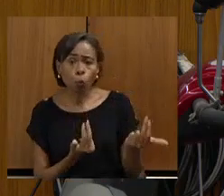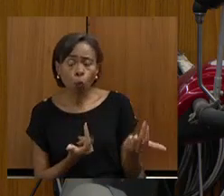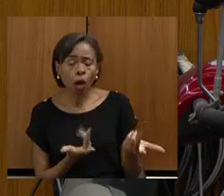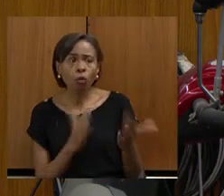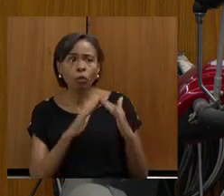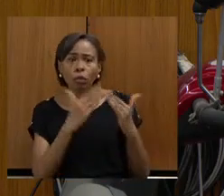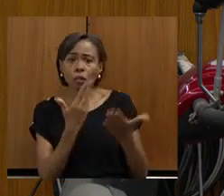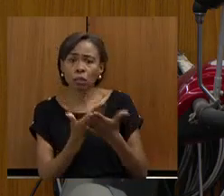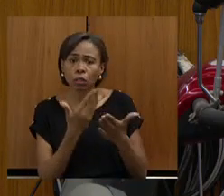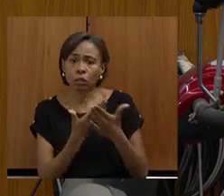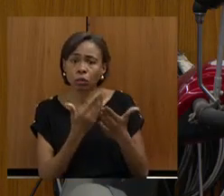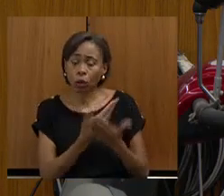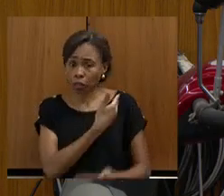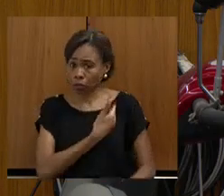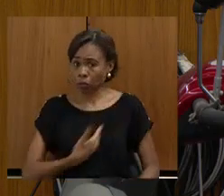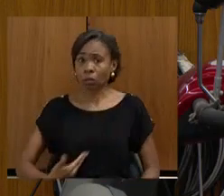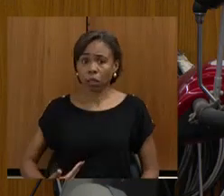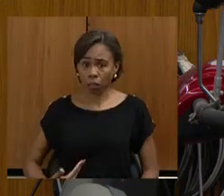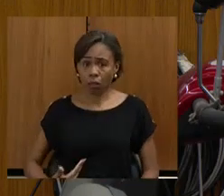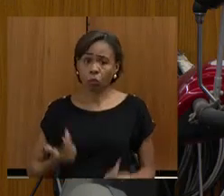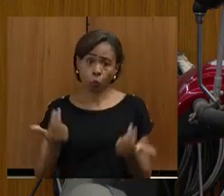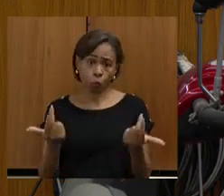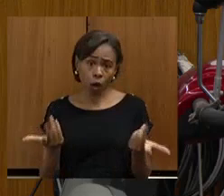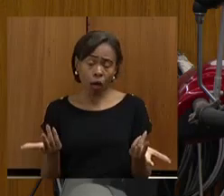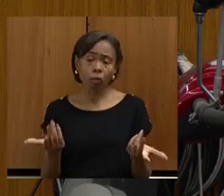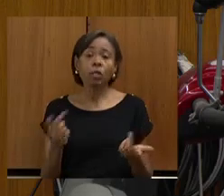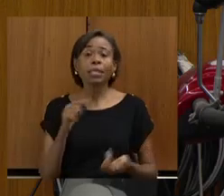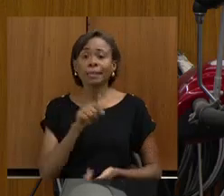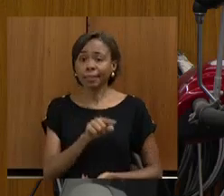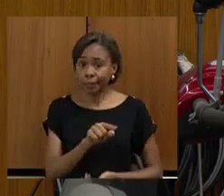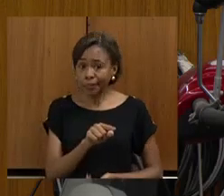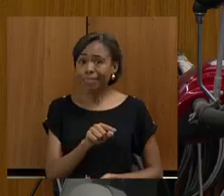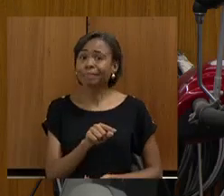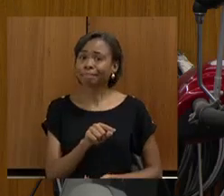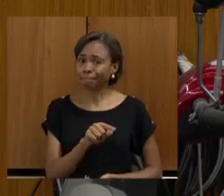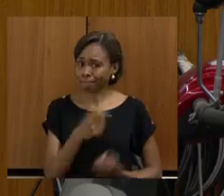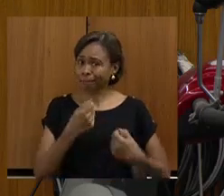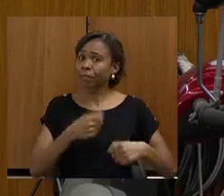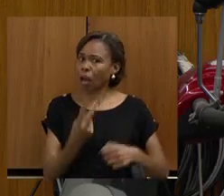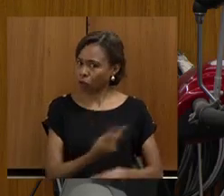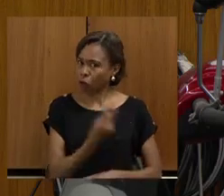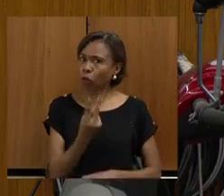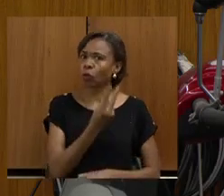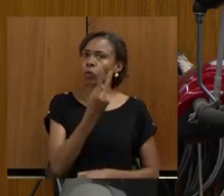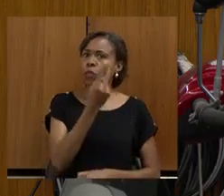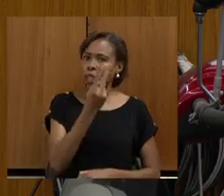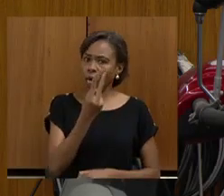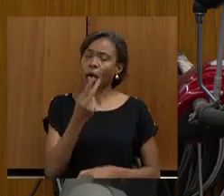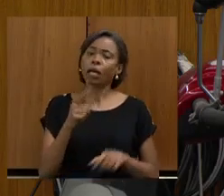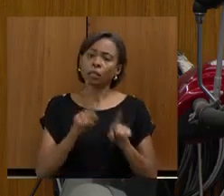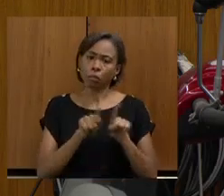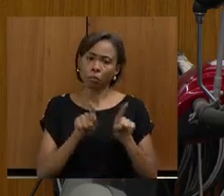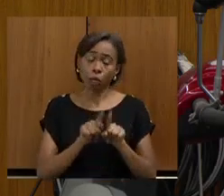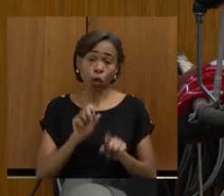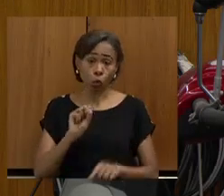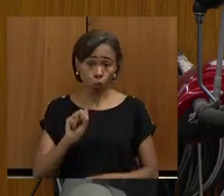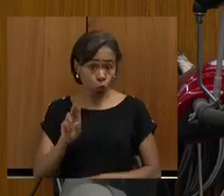estaduais. E as escolas estaduais, a gente tem que valorizar, como temos que valorizar o SUS, que lá também